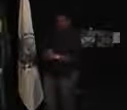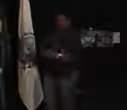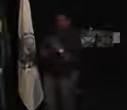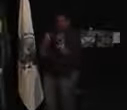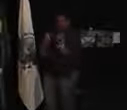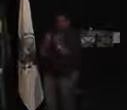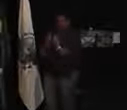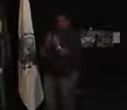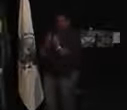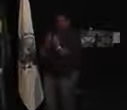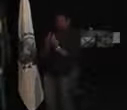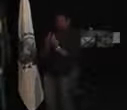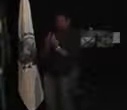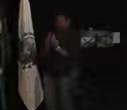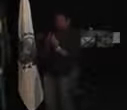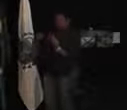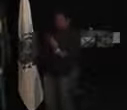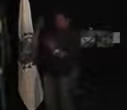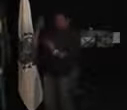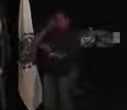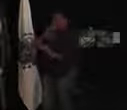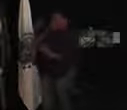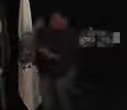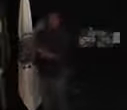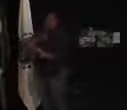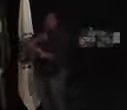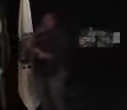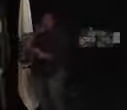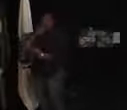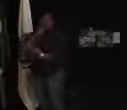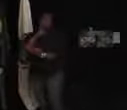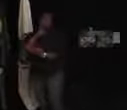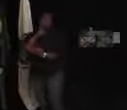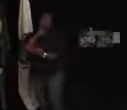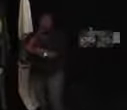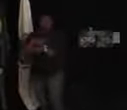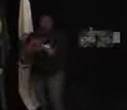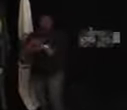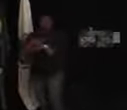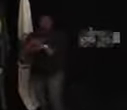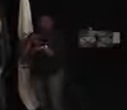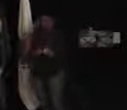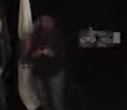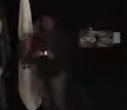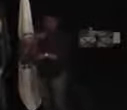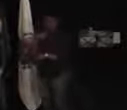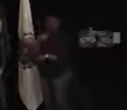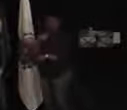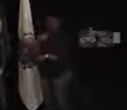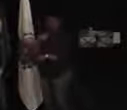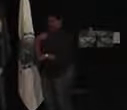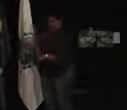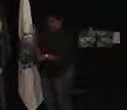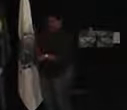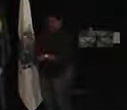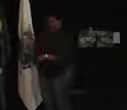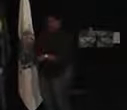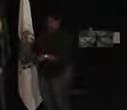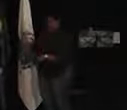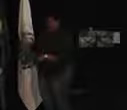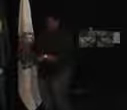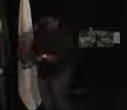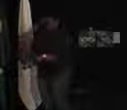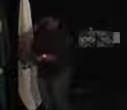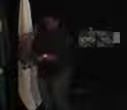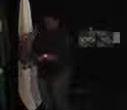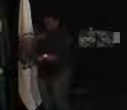vou domingo, porque o TDA adulto, ele fala com ele mesmo, com o objetivo, mesmo que ele não tenha